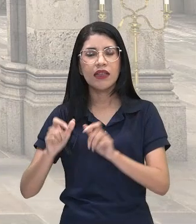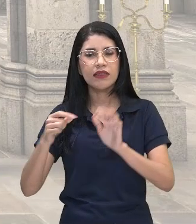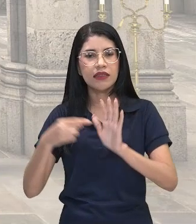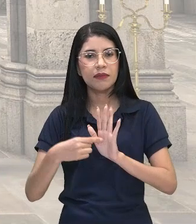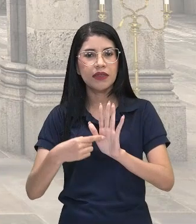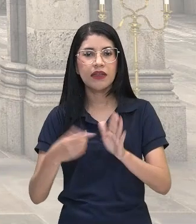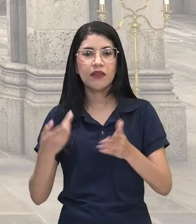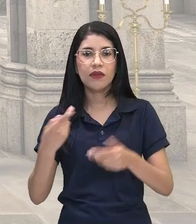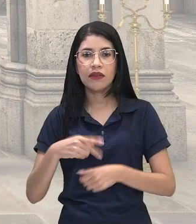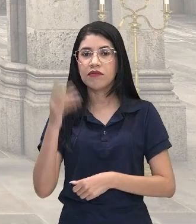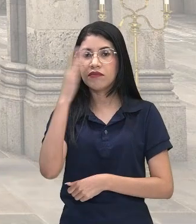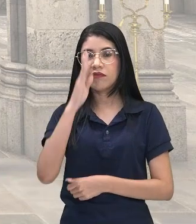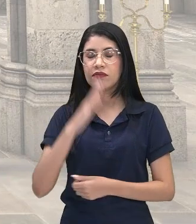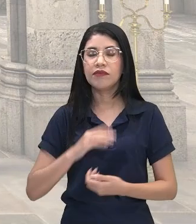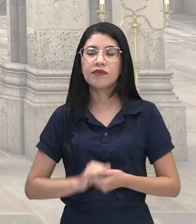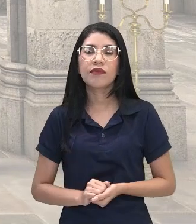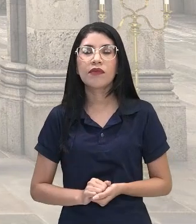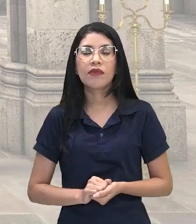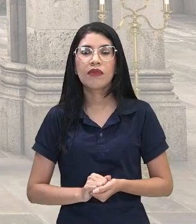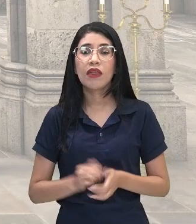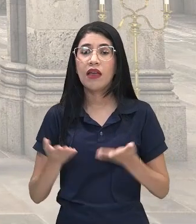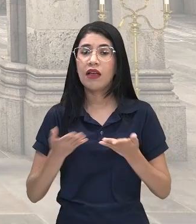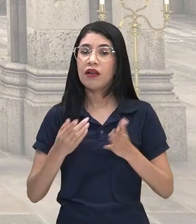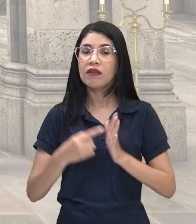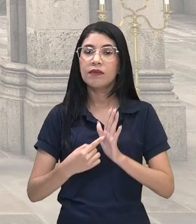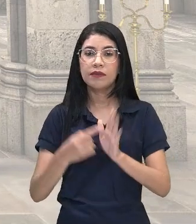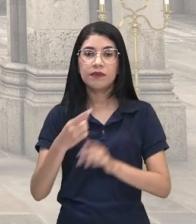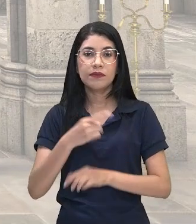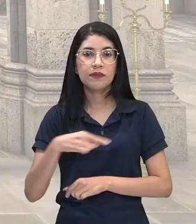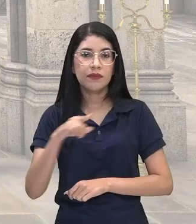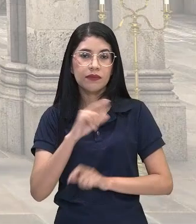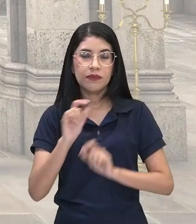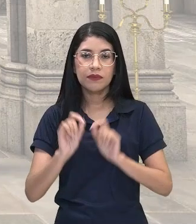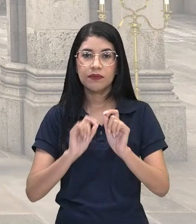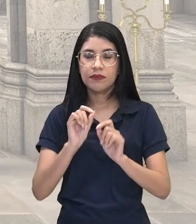E vamos agora mostrar para vocês, bem,